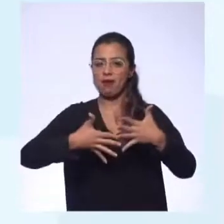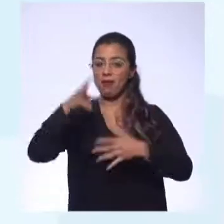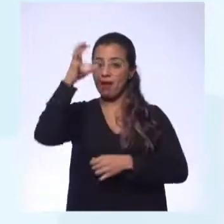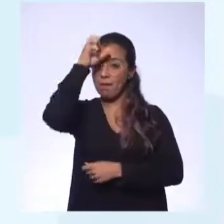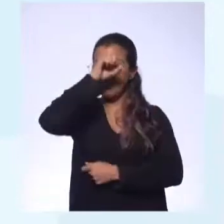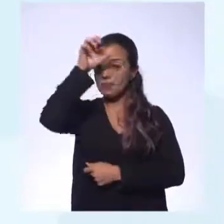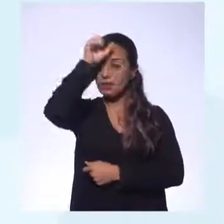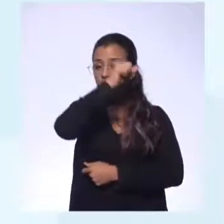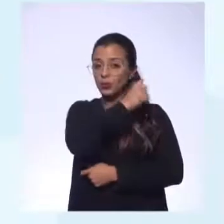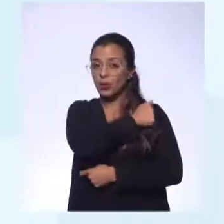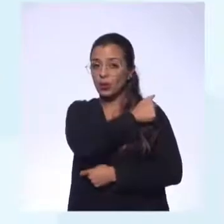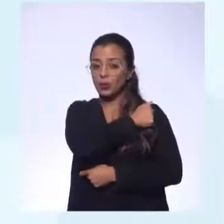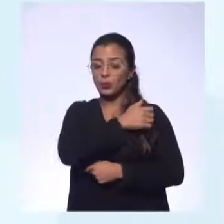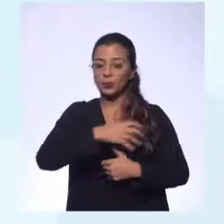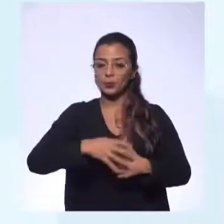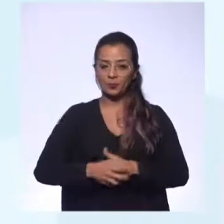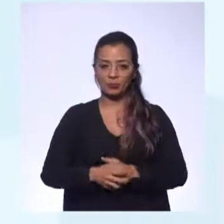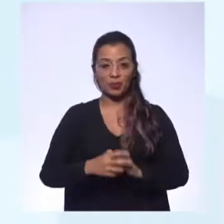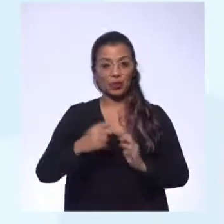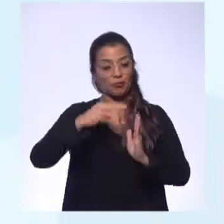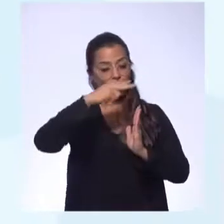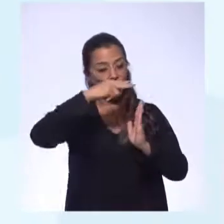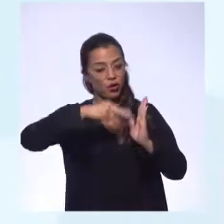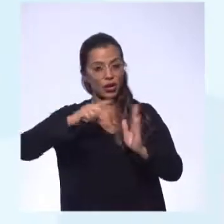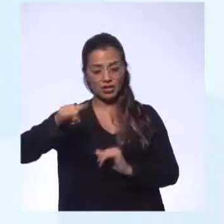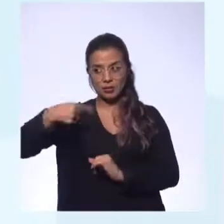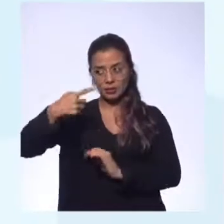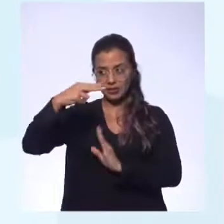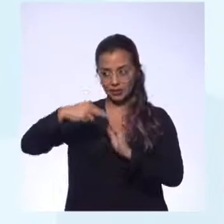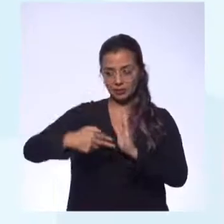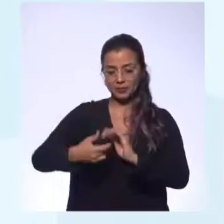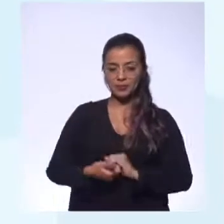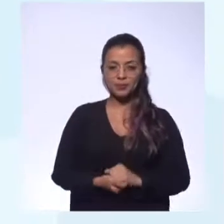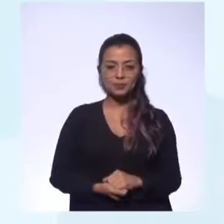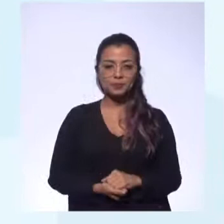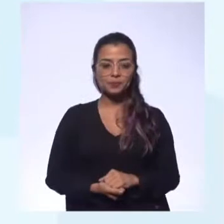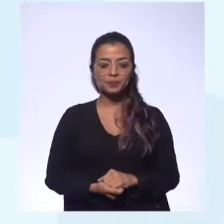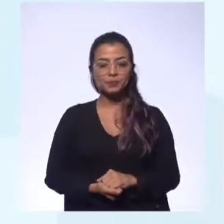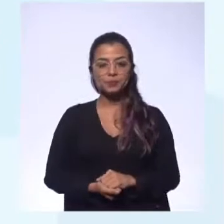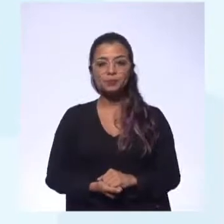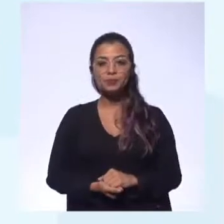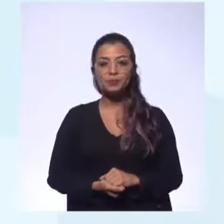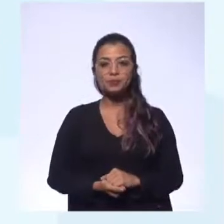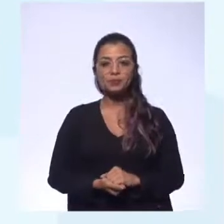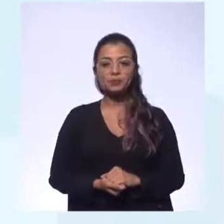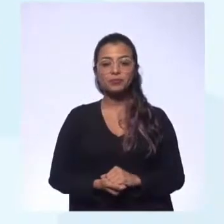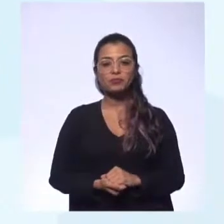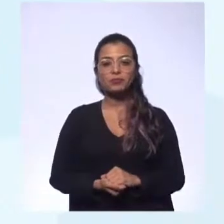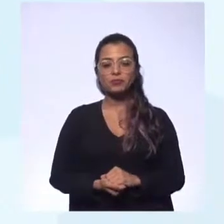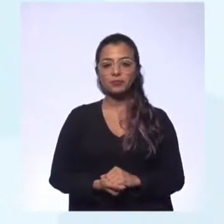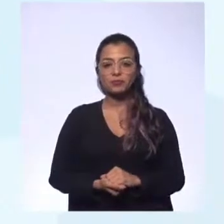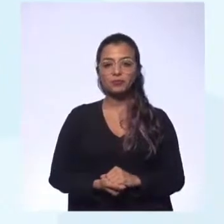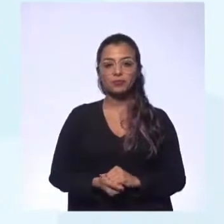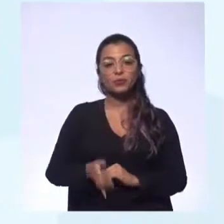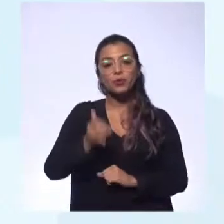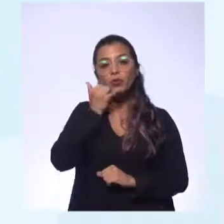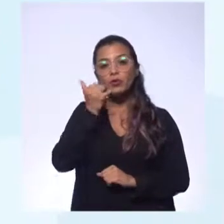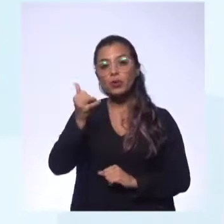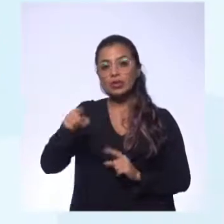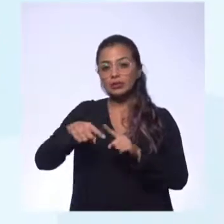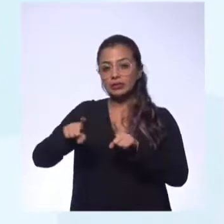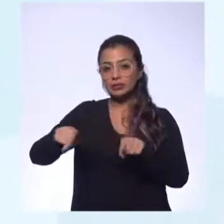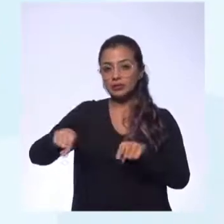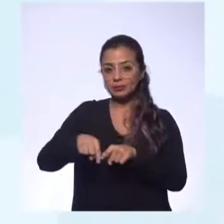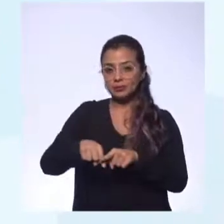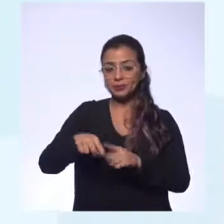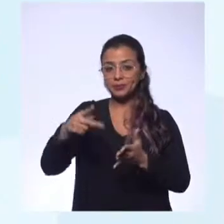aprendizagem dos estudantes. Então, eu começo a ler e depois você lê a próxima? Pode ser. Vamos lá. O uso de smartphones em sala de aula. Um caso de